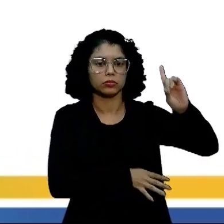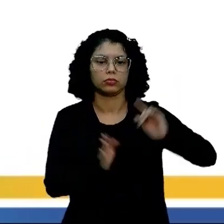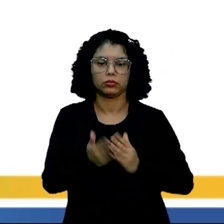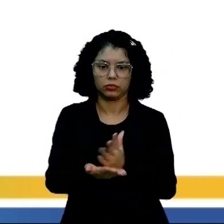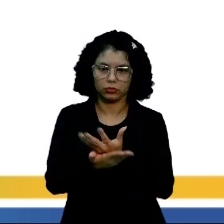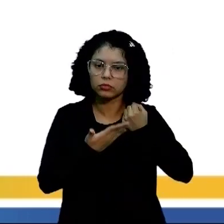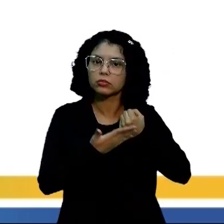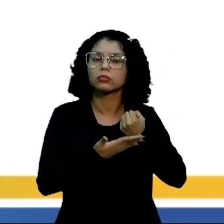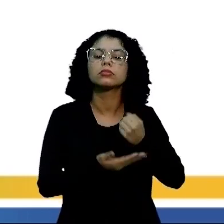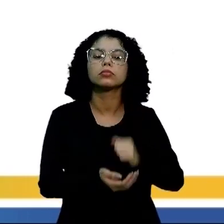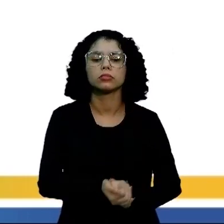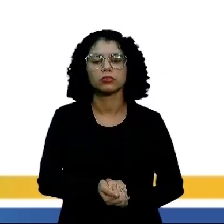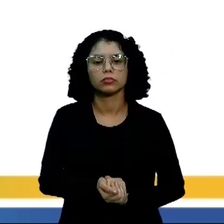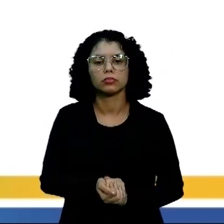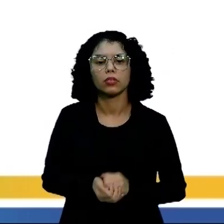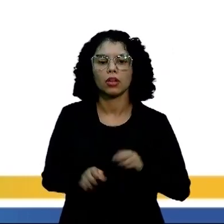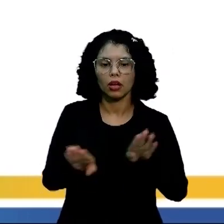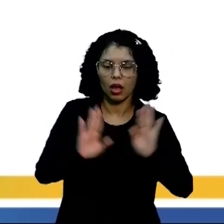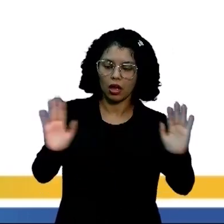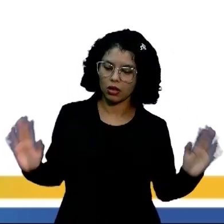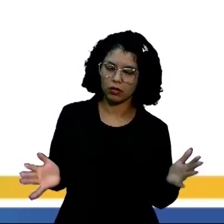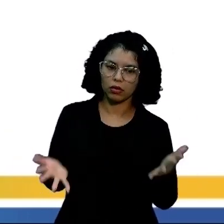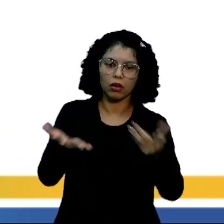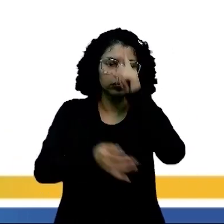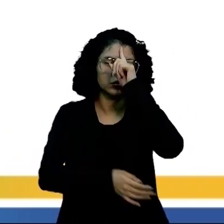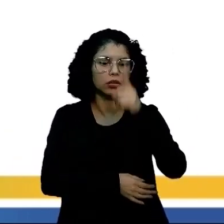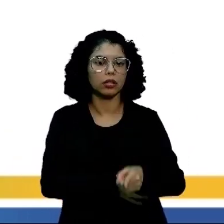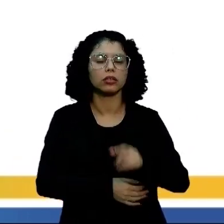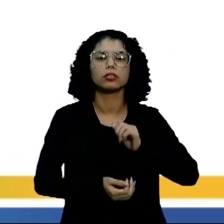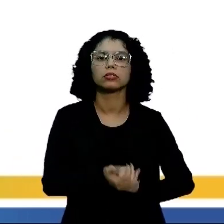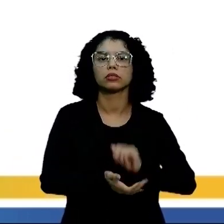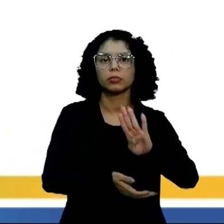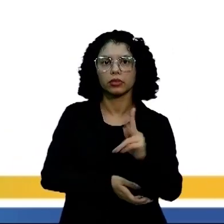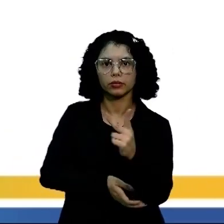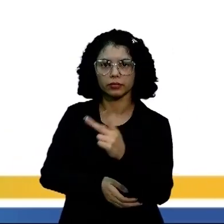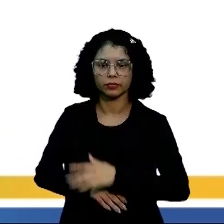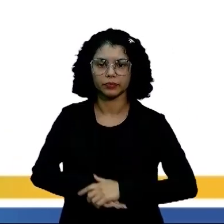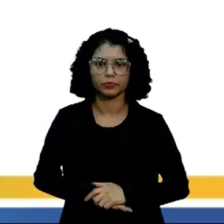redimido, ergo sois vós, Senhor Deus da Bahia.